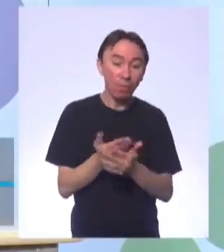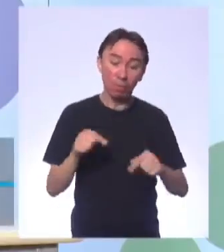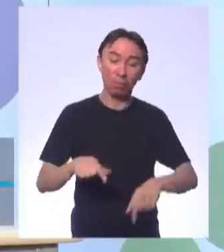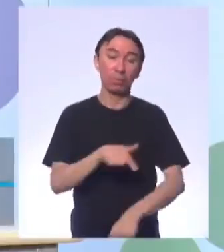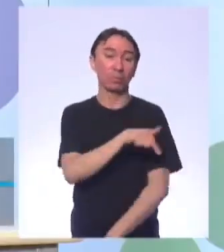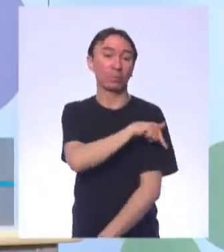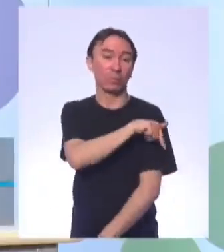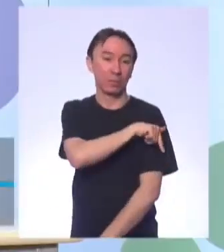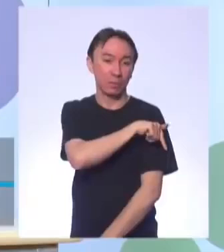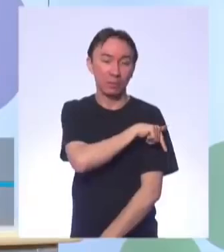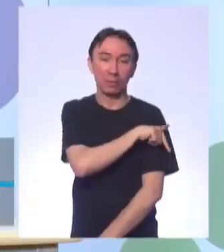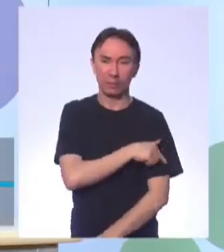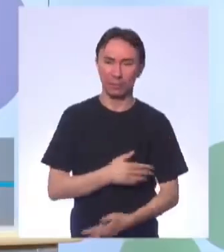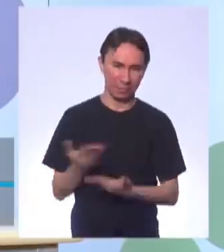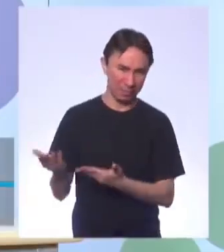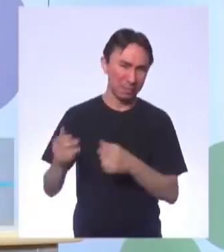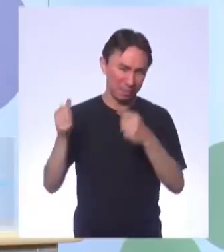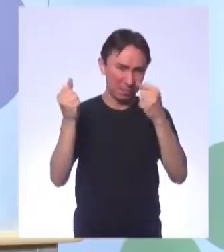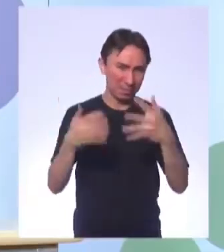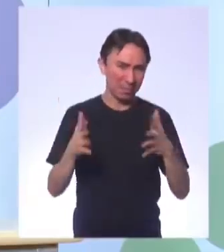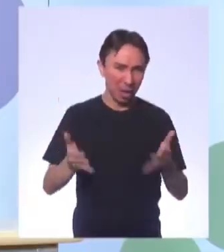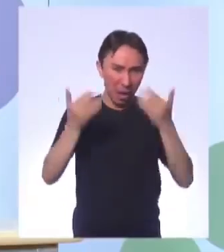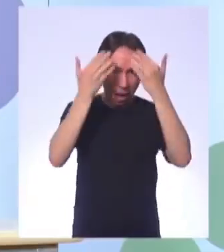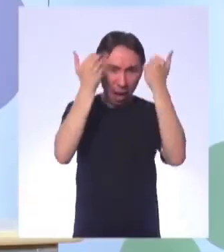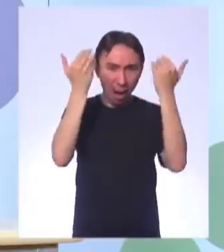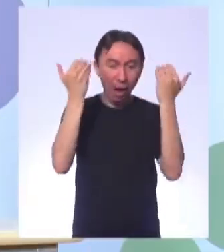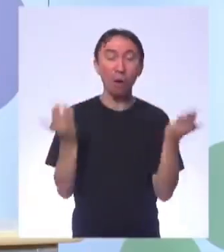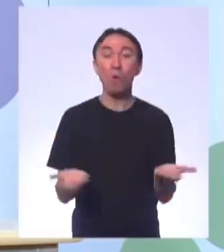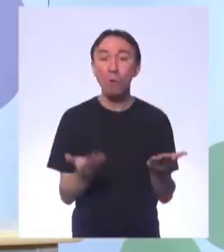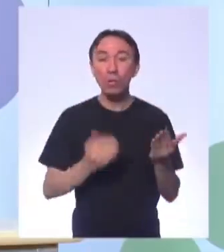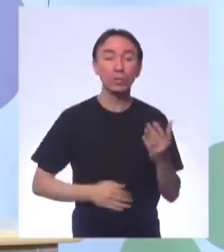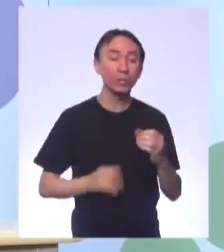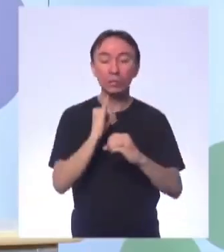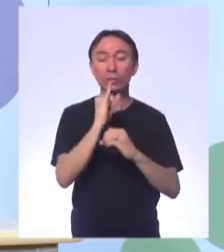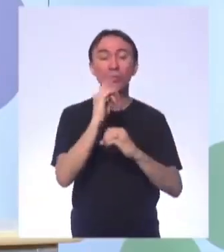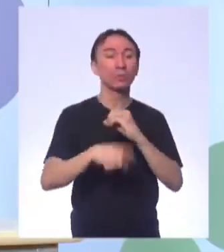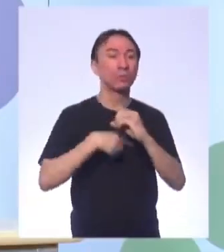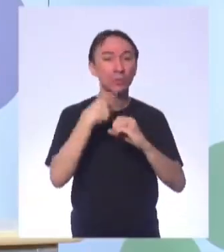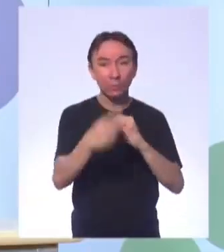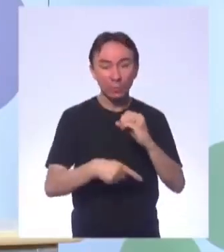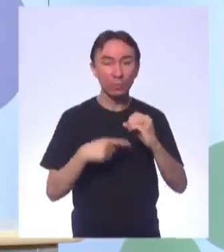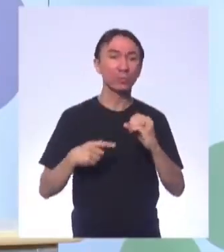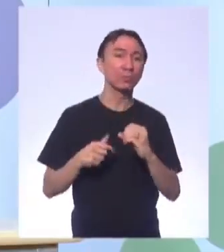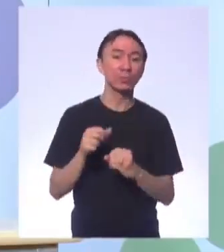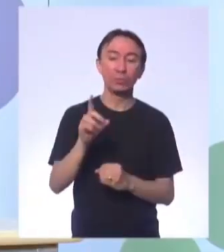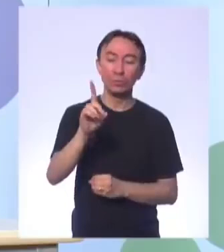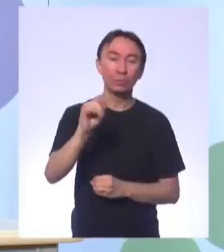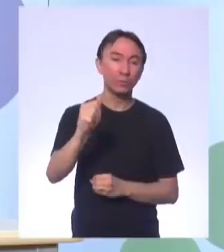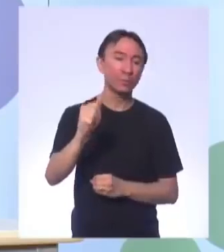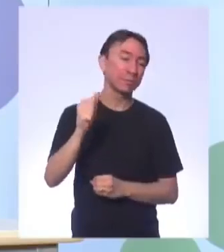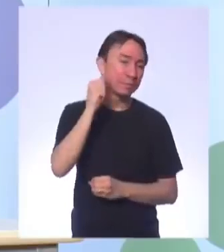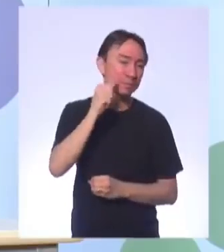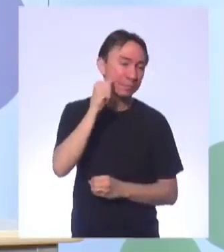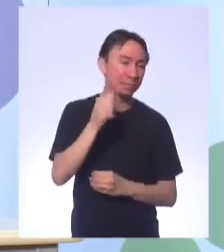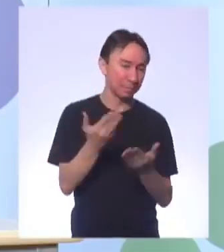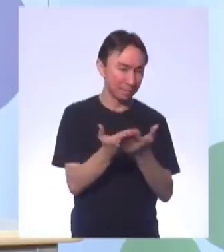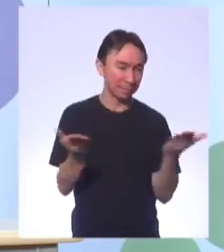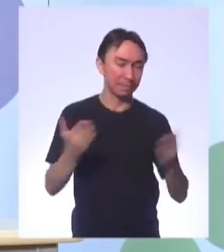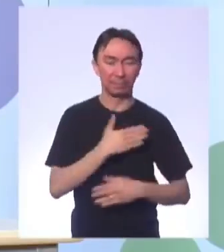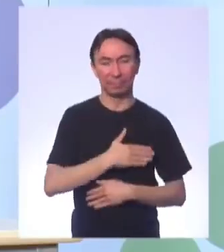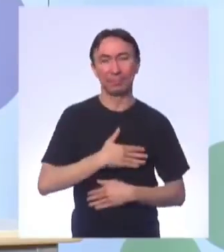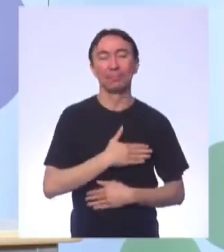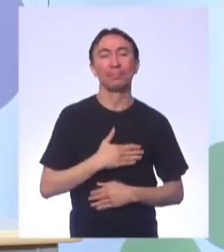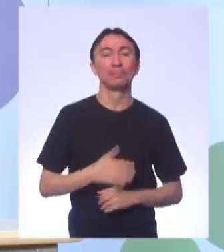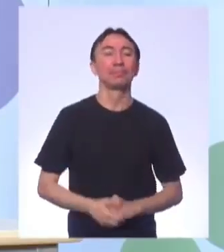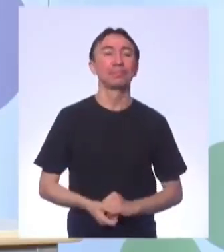uma professora Joana disse que ia internar internacional das mulheres um feliz dia a todas não é isso Jonas